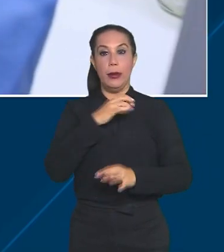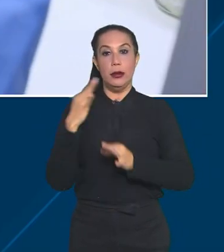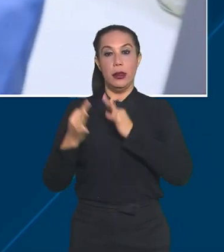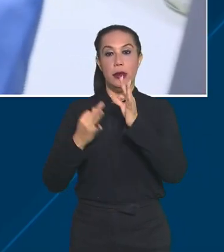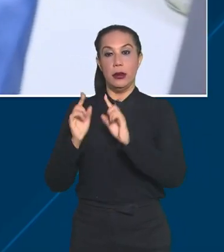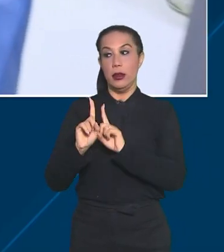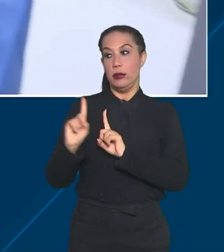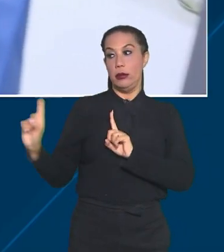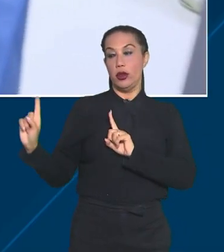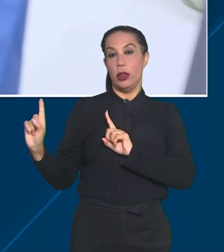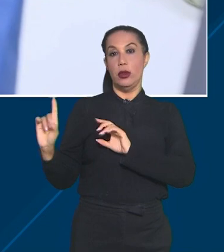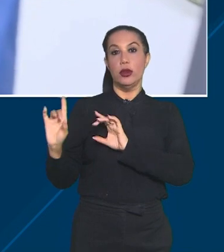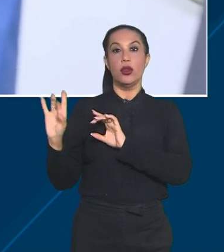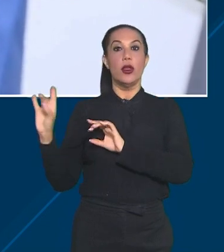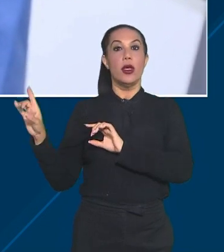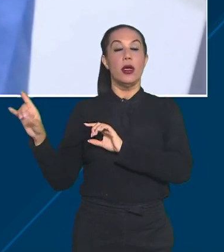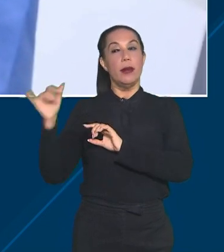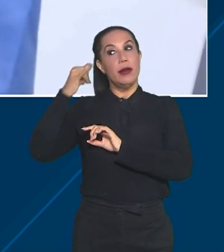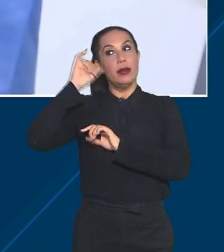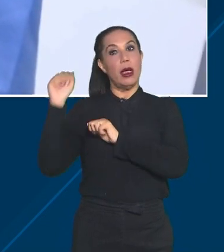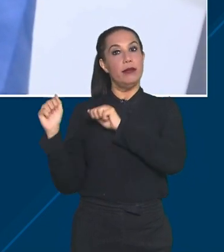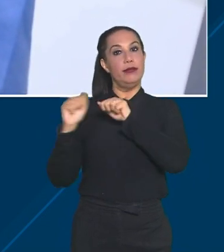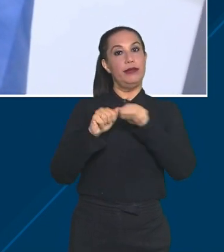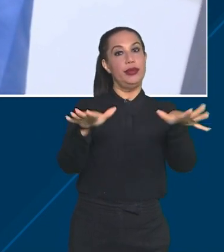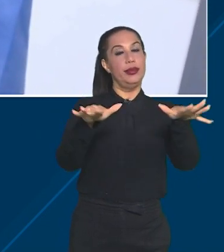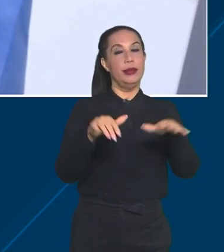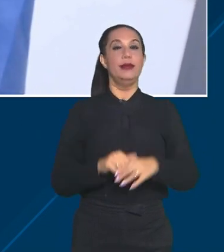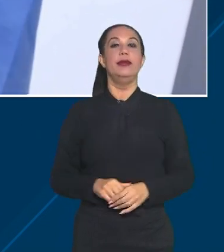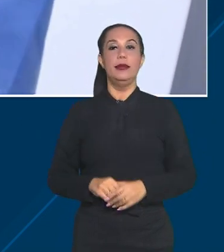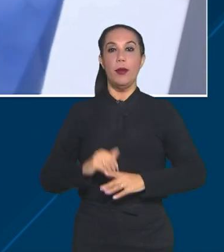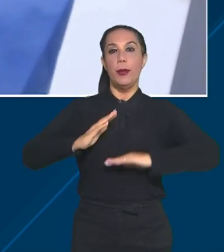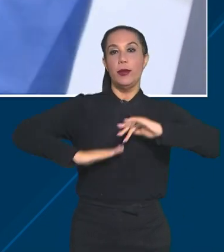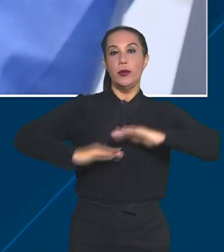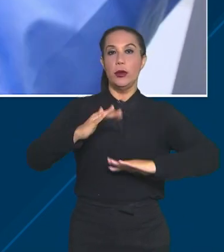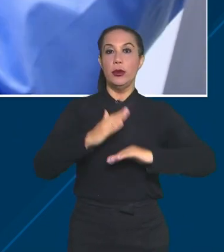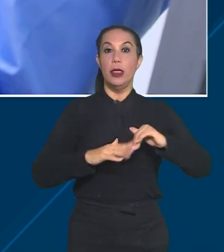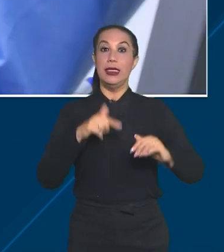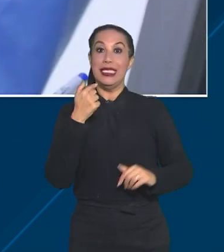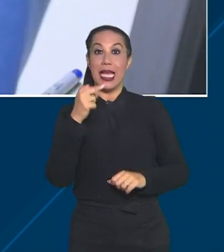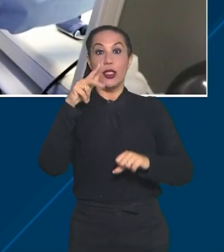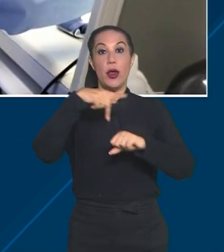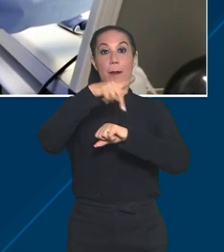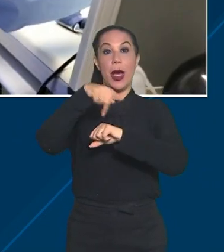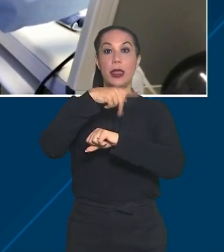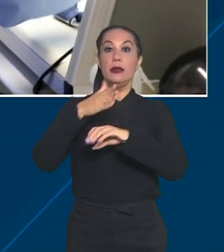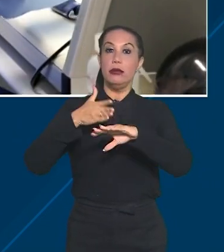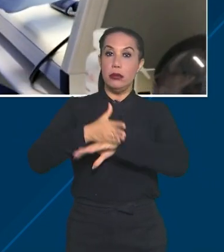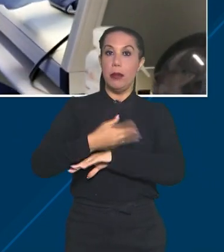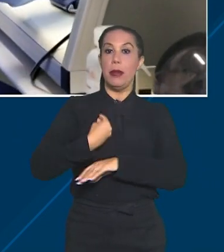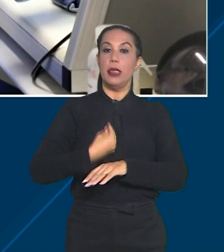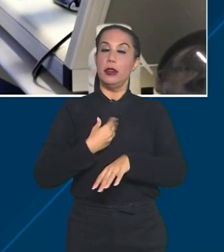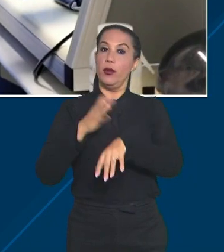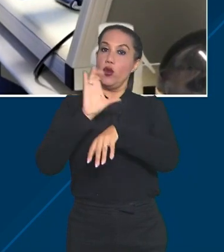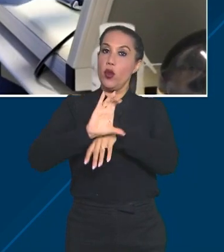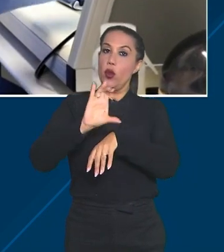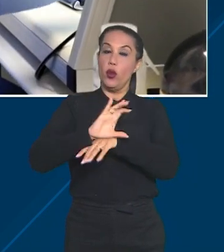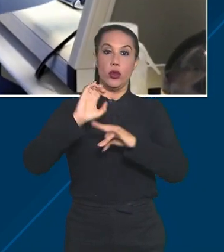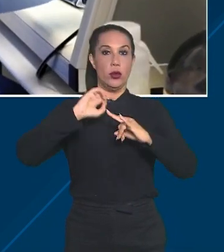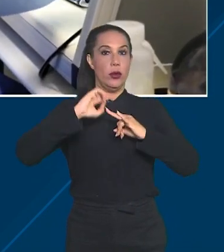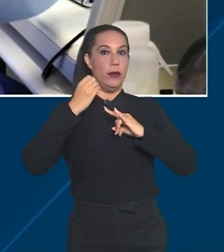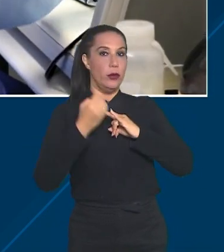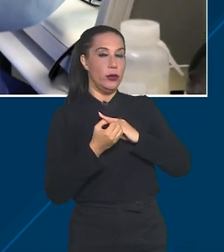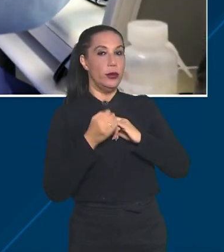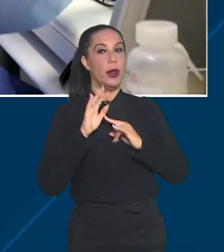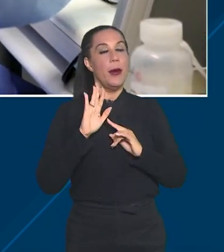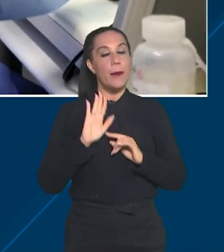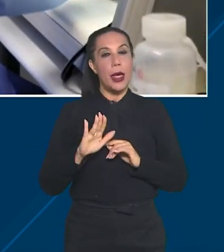esses pacientes, evitando que outras pessoas sejam contaminadas. Profissionais de 7 países participam desse treinamento aqui na Fiocruz. Para